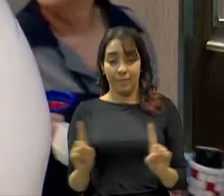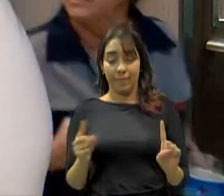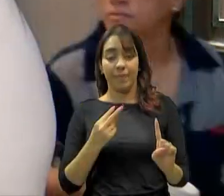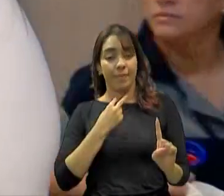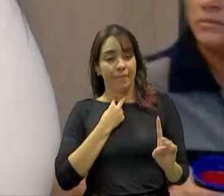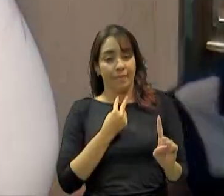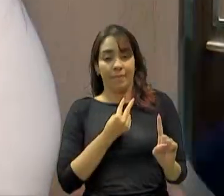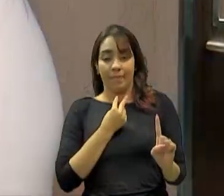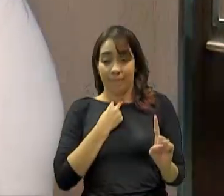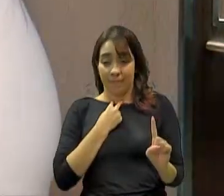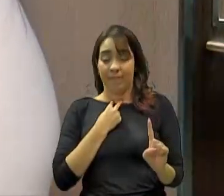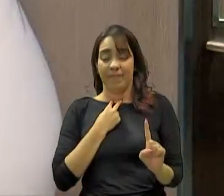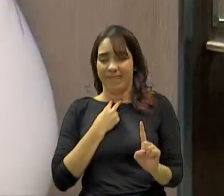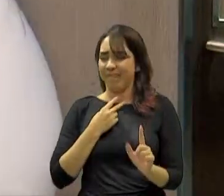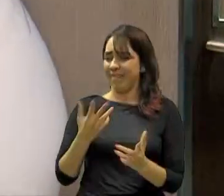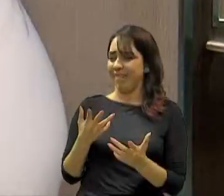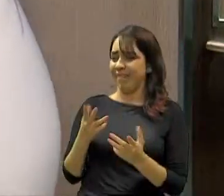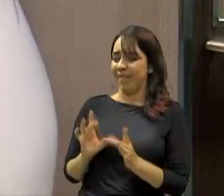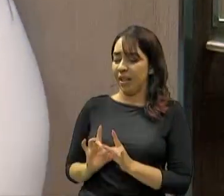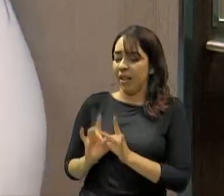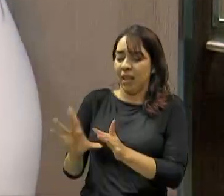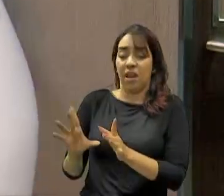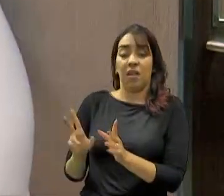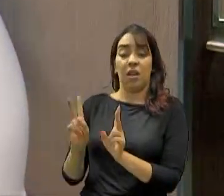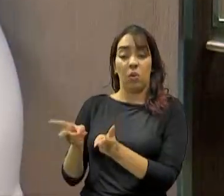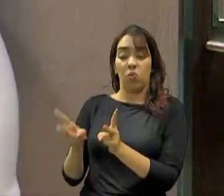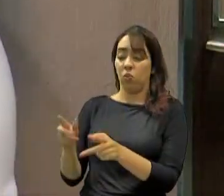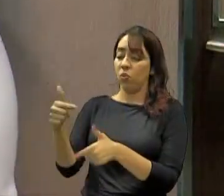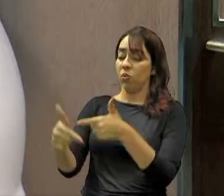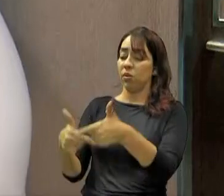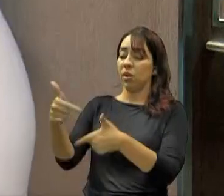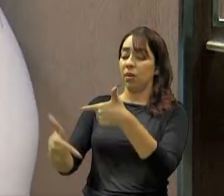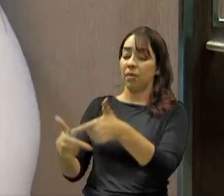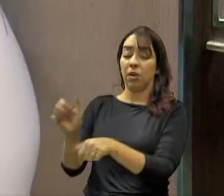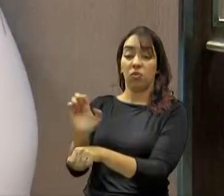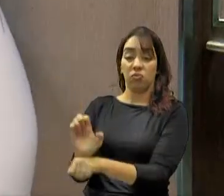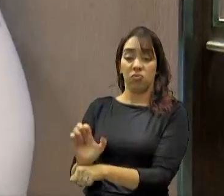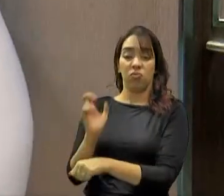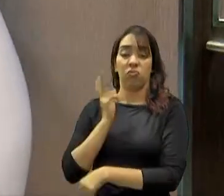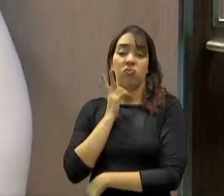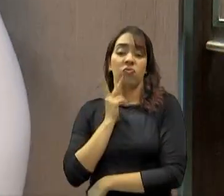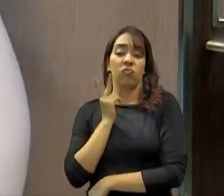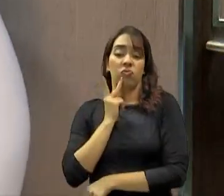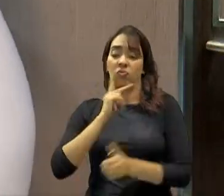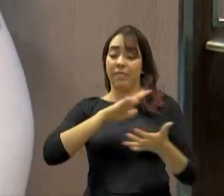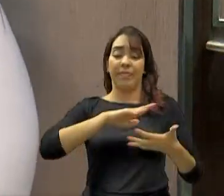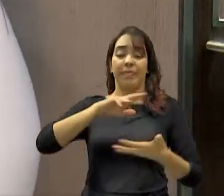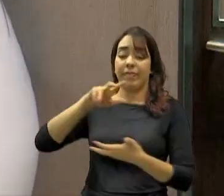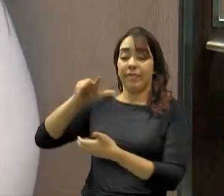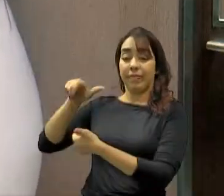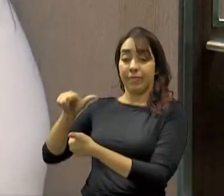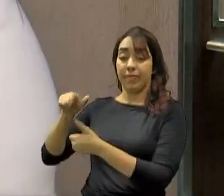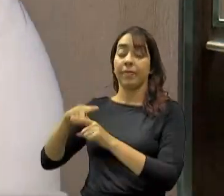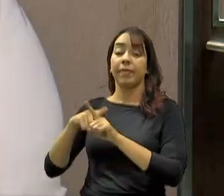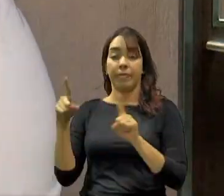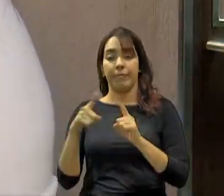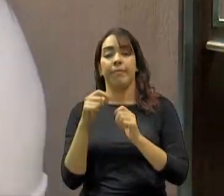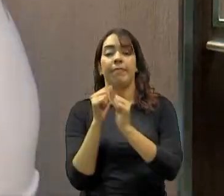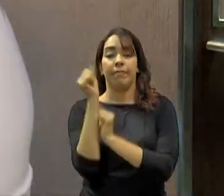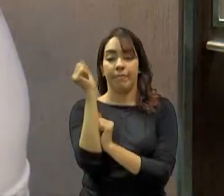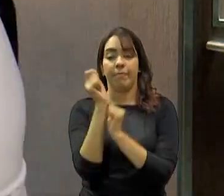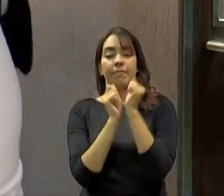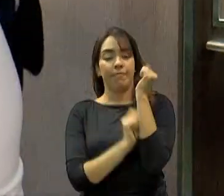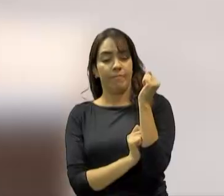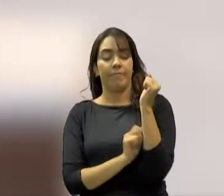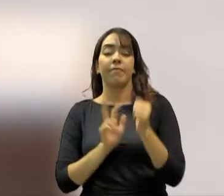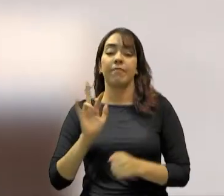em trabalho em exploração de trabalho infantil no no nosso Estado do Ceará no mundo enfim mas a gente tem que arregaçar as mangas e trabalhar para que isso